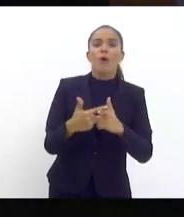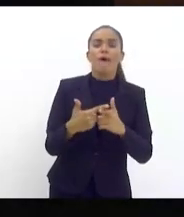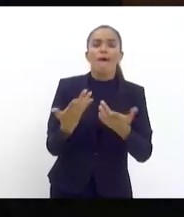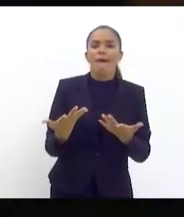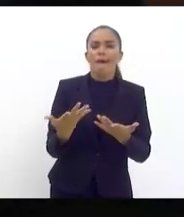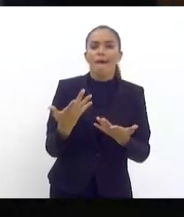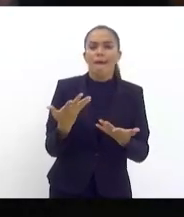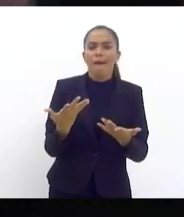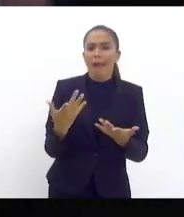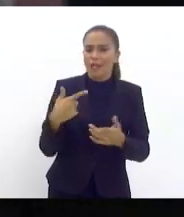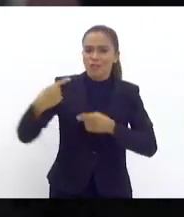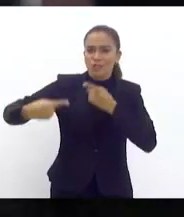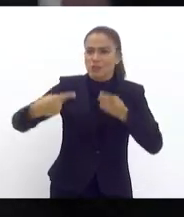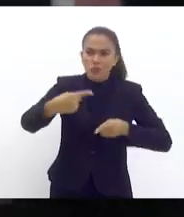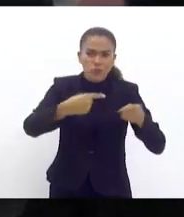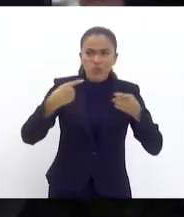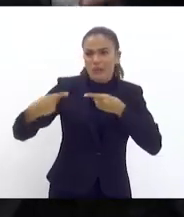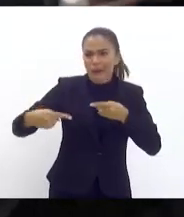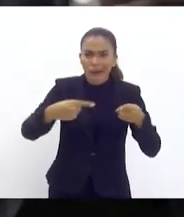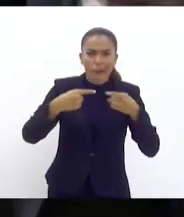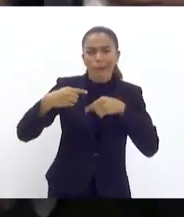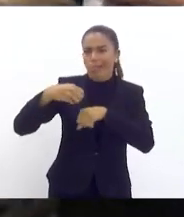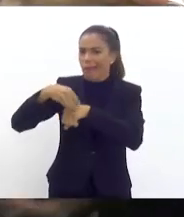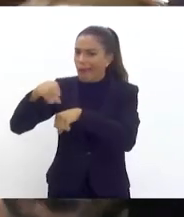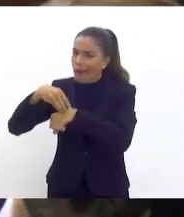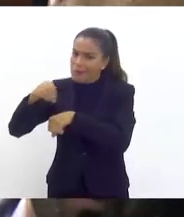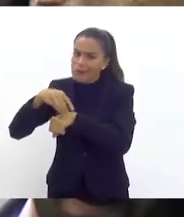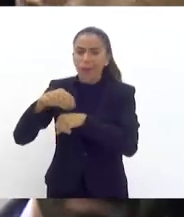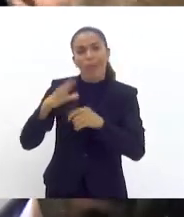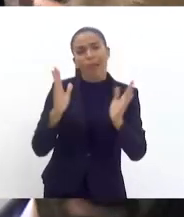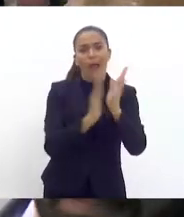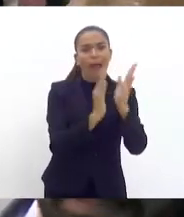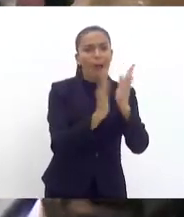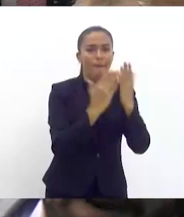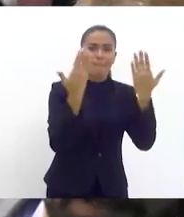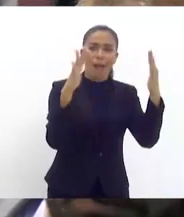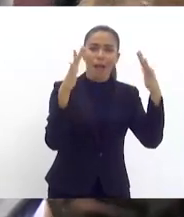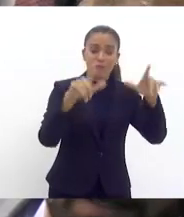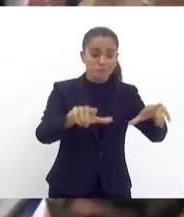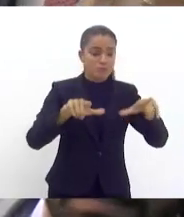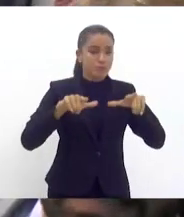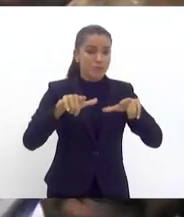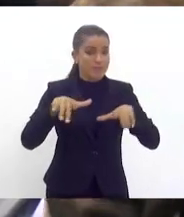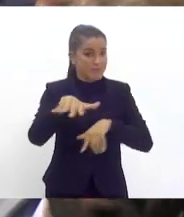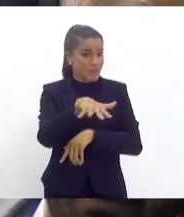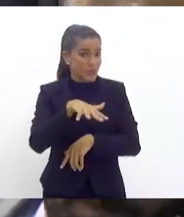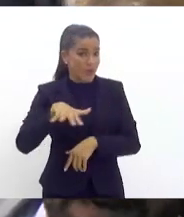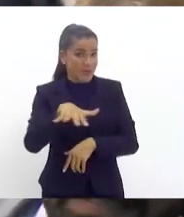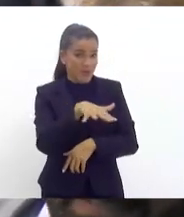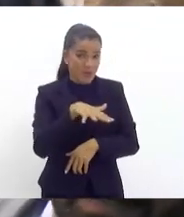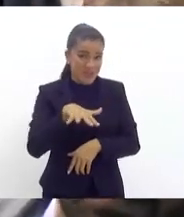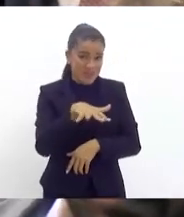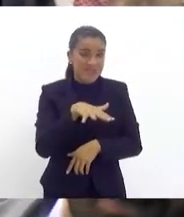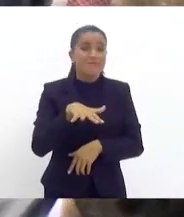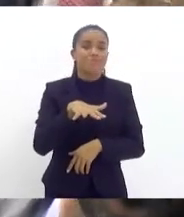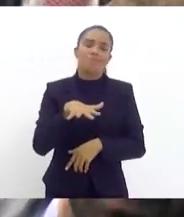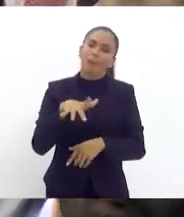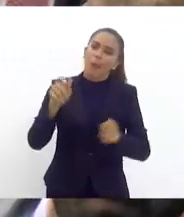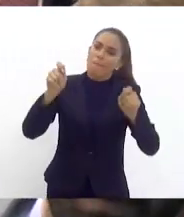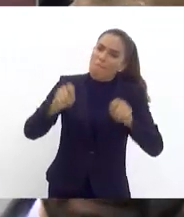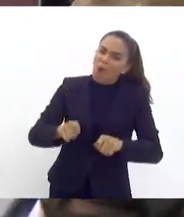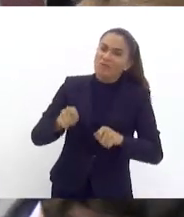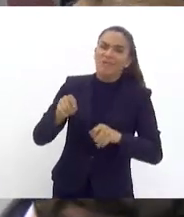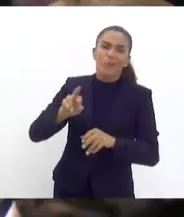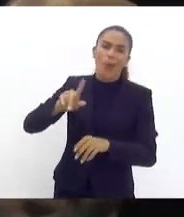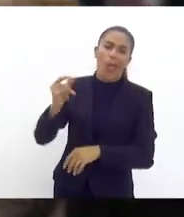fazer discussão de indicação, de moção de aplausos, em cima de situações que poderiam ser